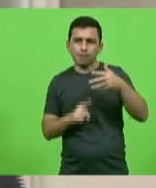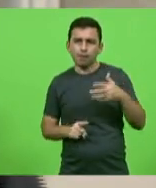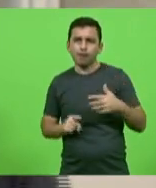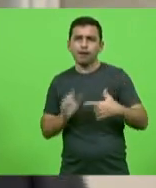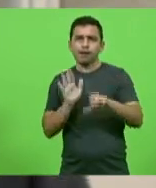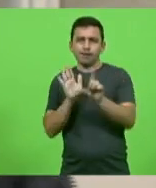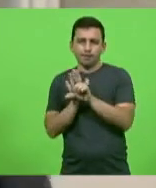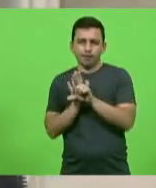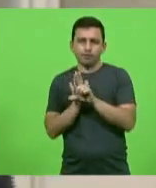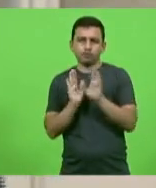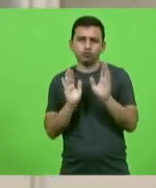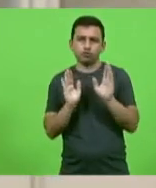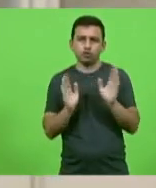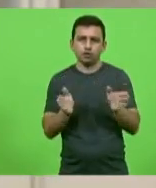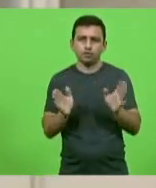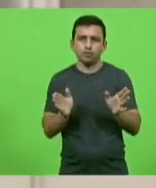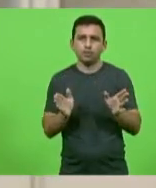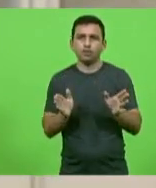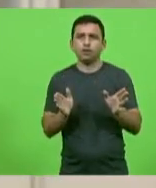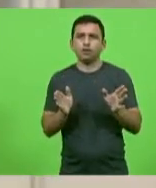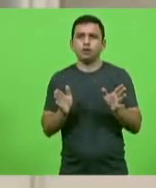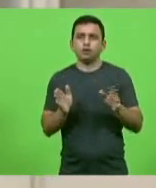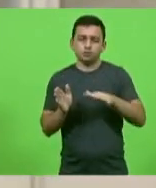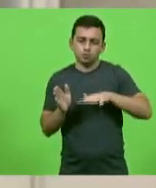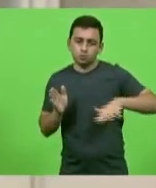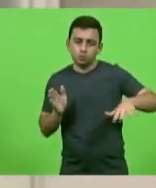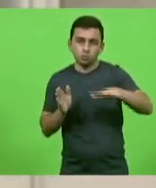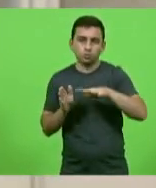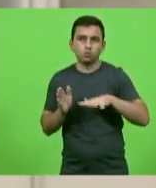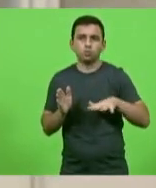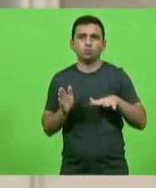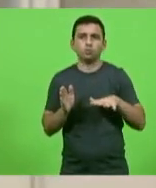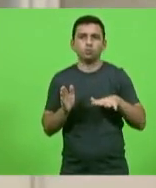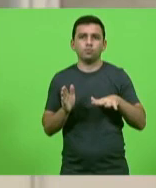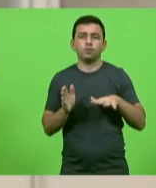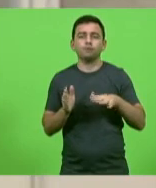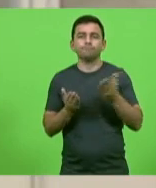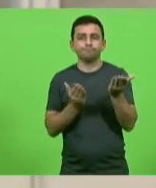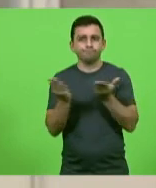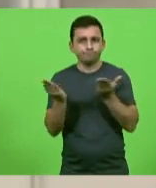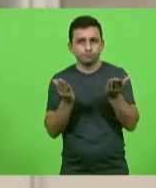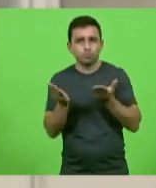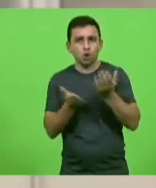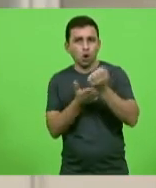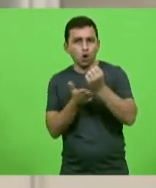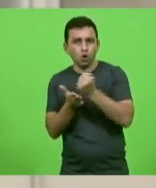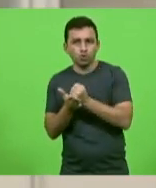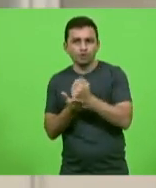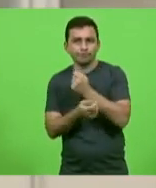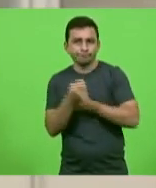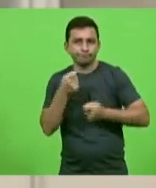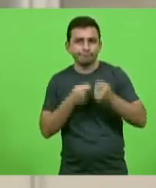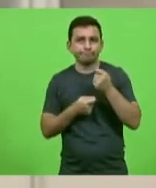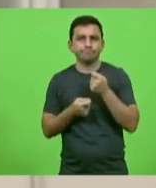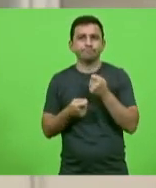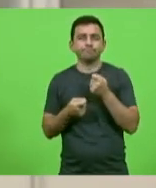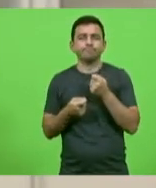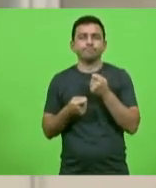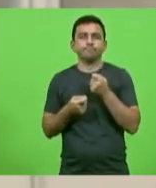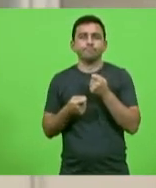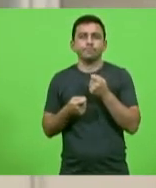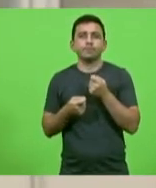estabelecidos nas leis e nas leis de Regência sobre a licitação a praça administrativos